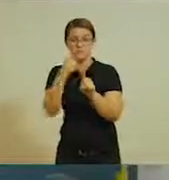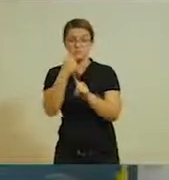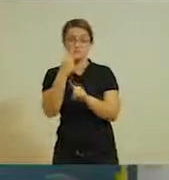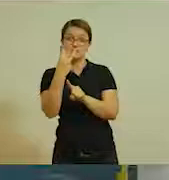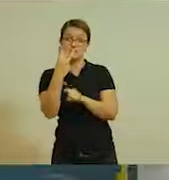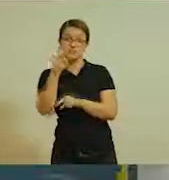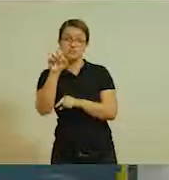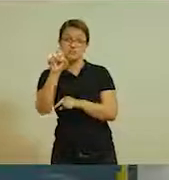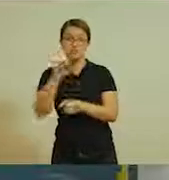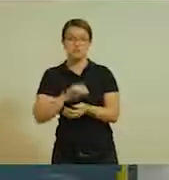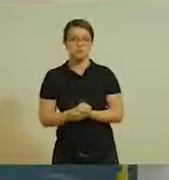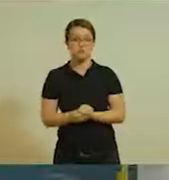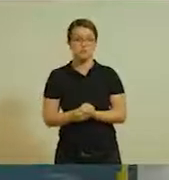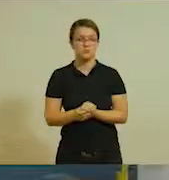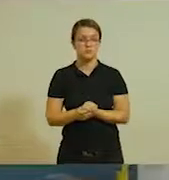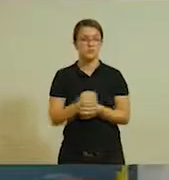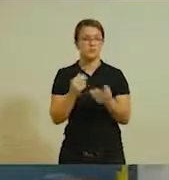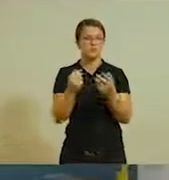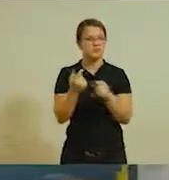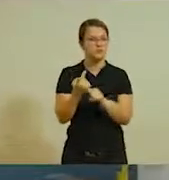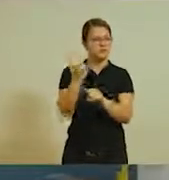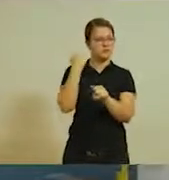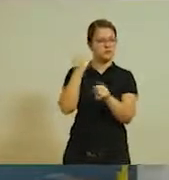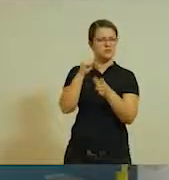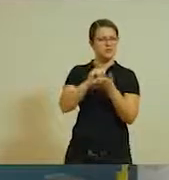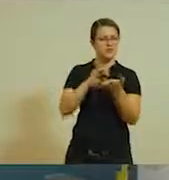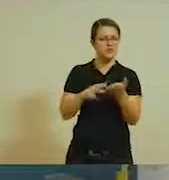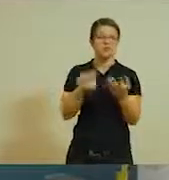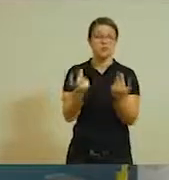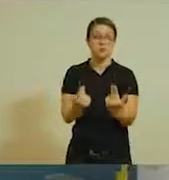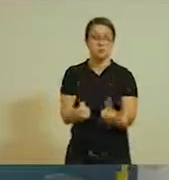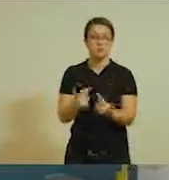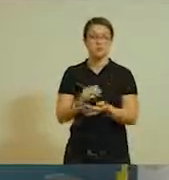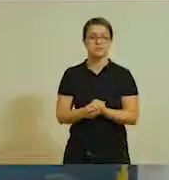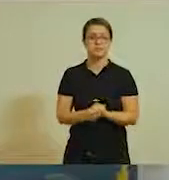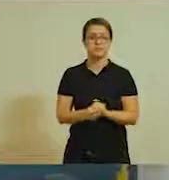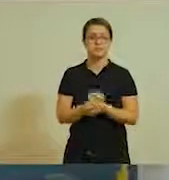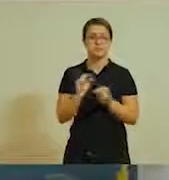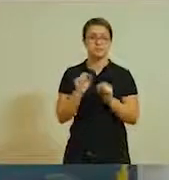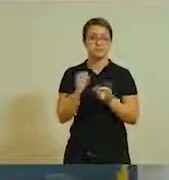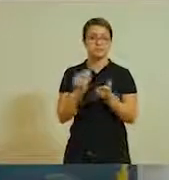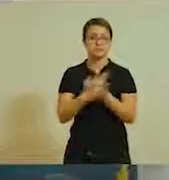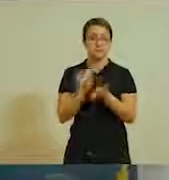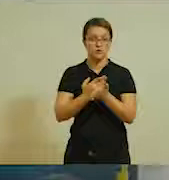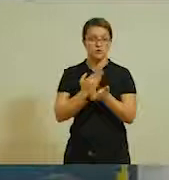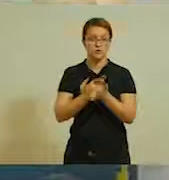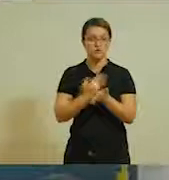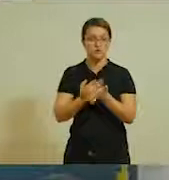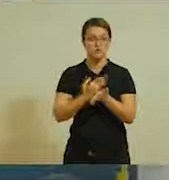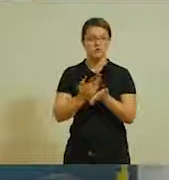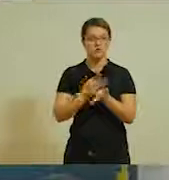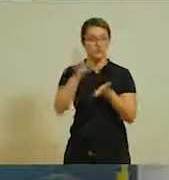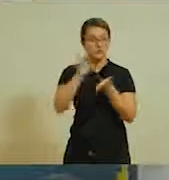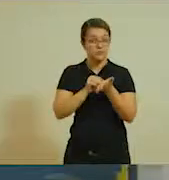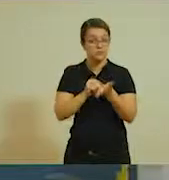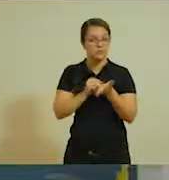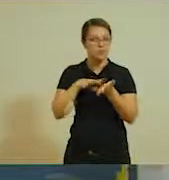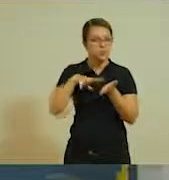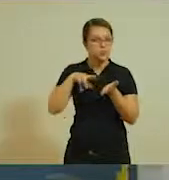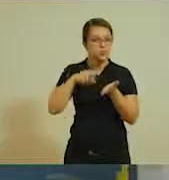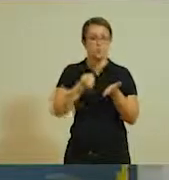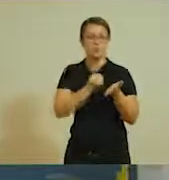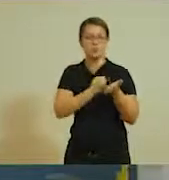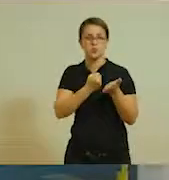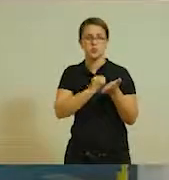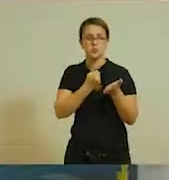138. A mesma coisa que vocês fizeram no problema anterior, vão fazer nesse. Pegar no caderno e